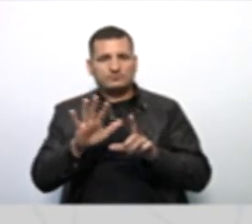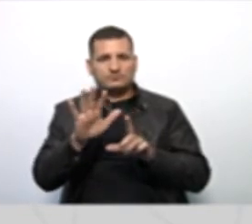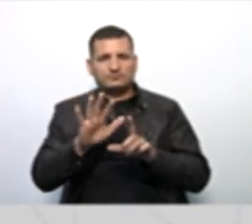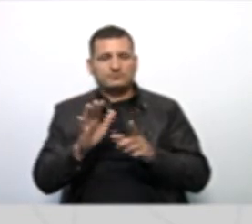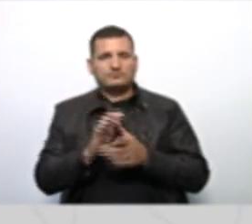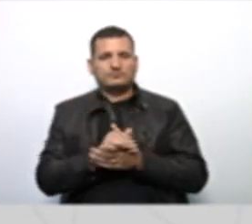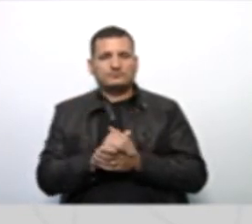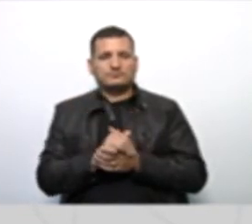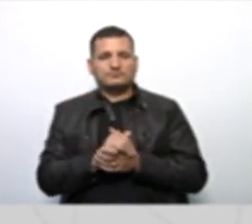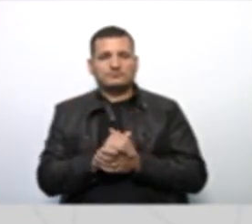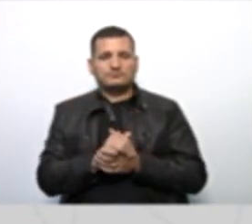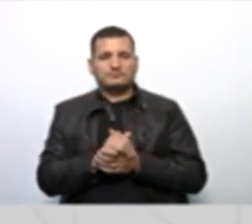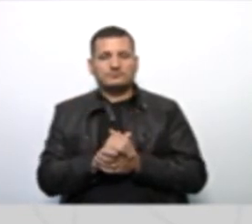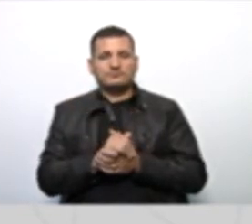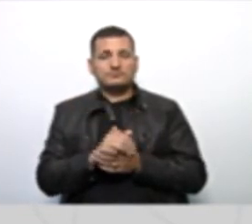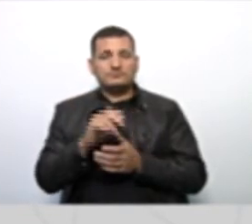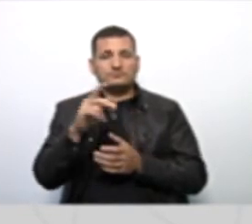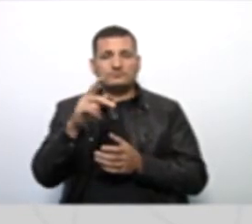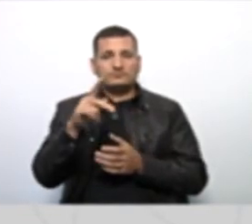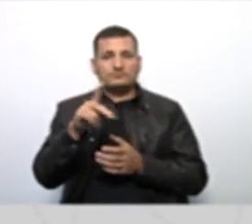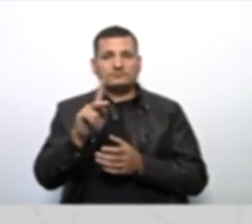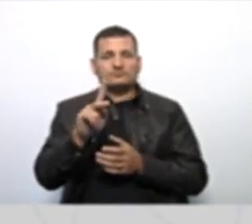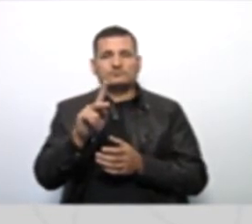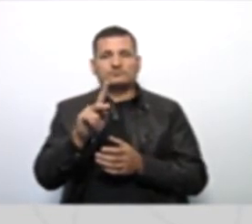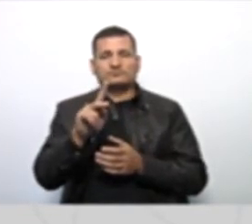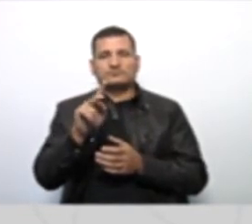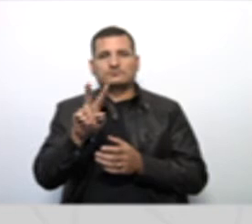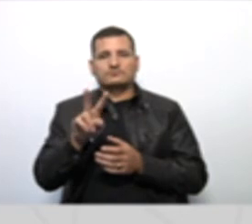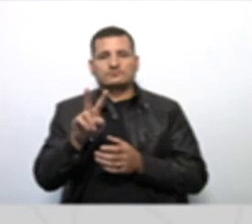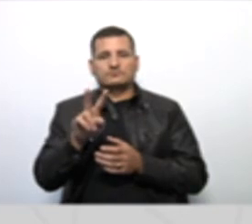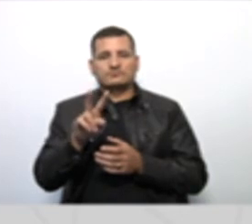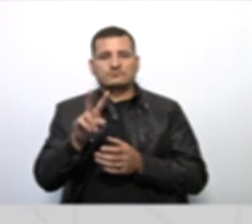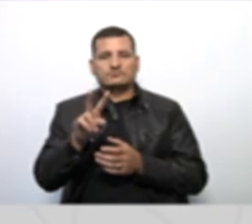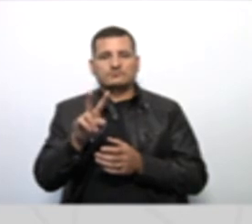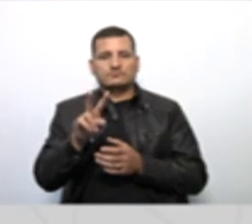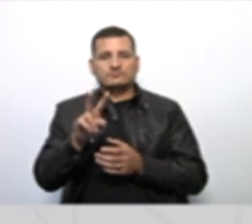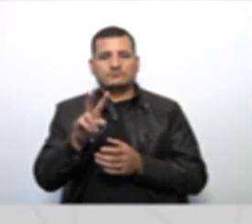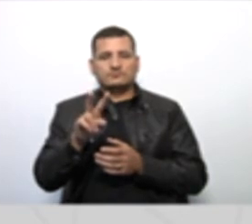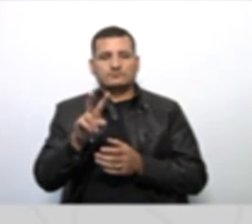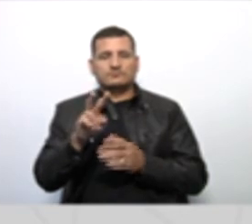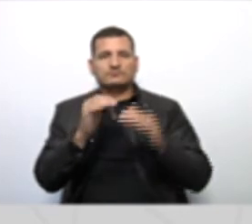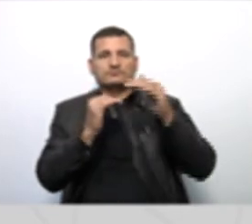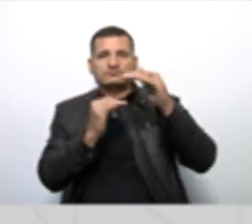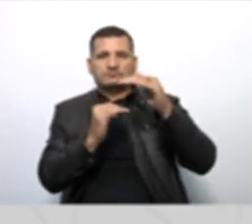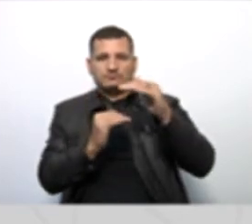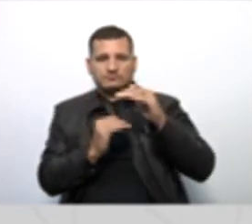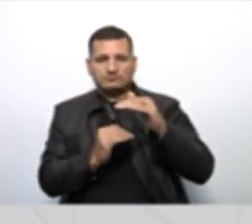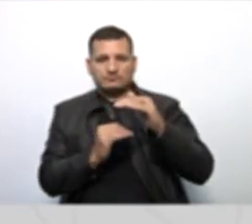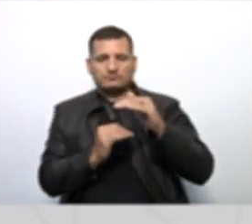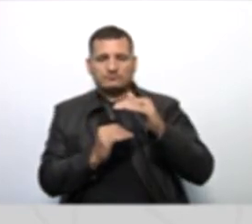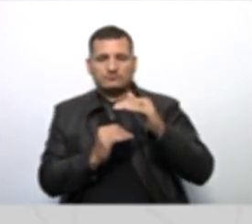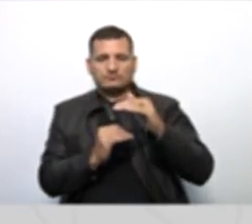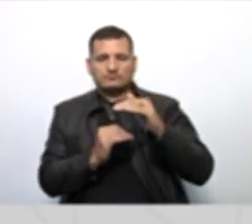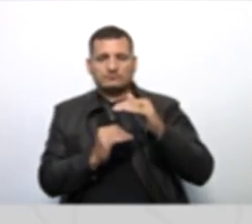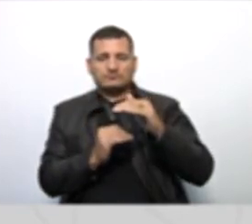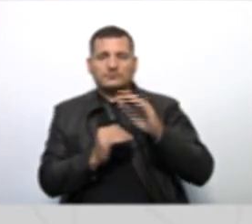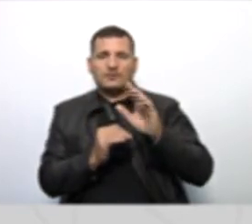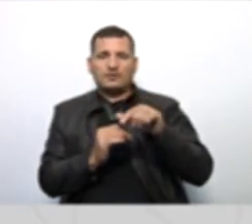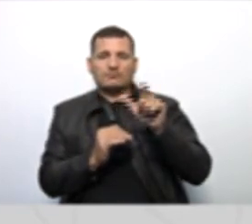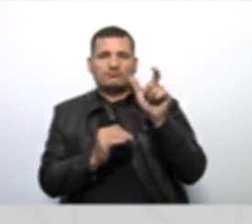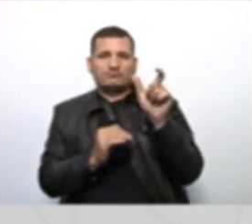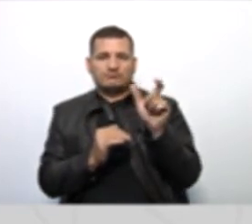para linguagem Kiv, né, organizada em Eurídice de maneira específica, eu estou me referindo a isso aqui, ó, tá